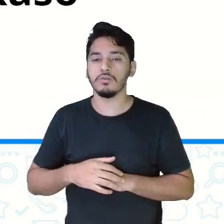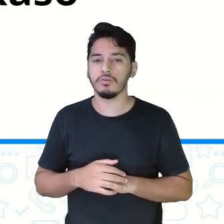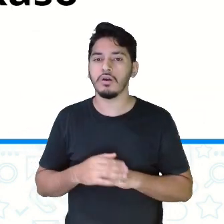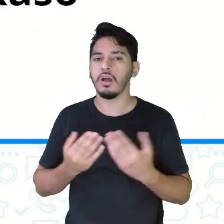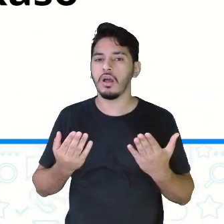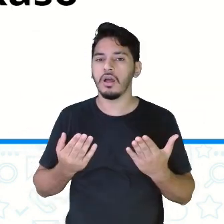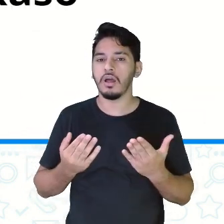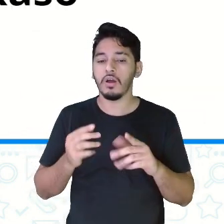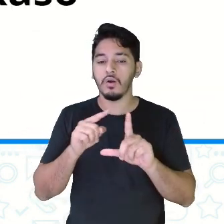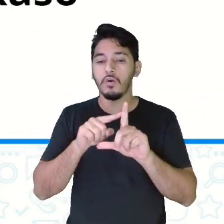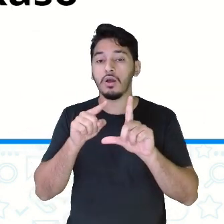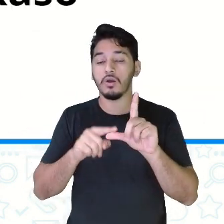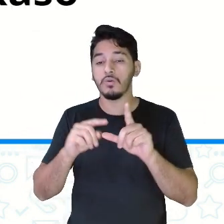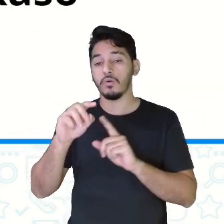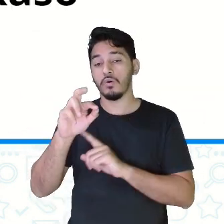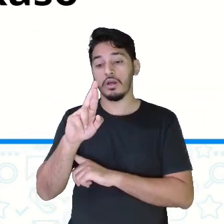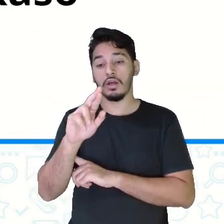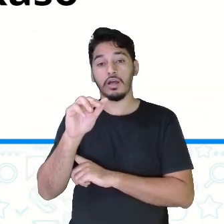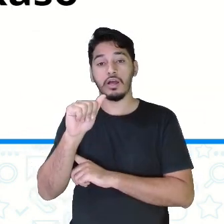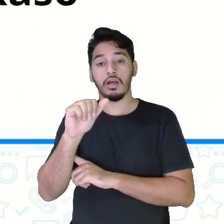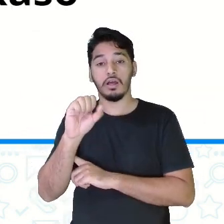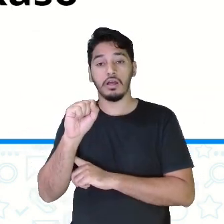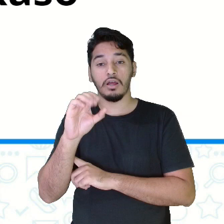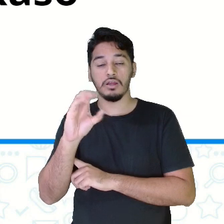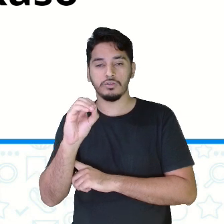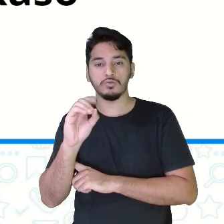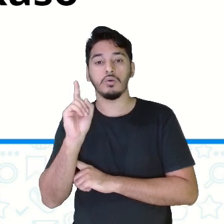Ângulo raso, mede